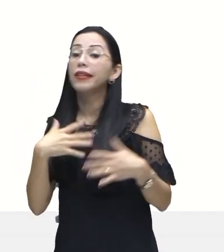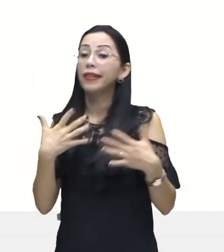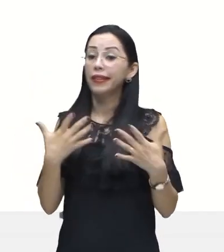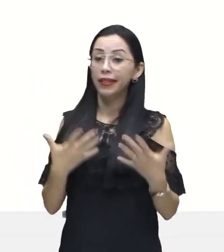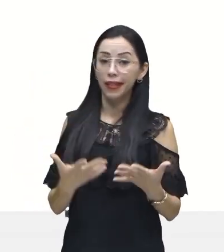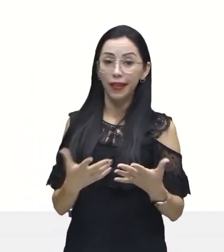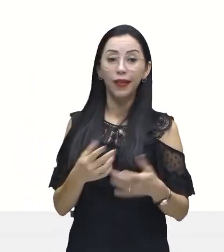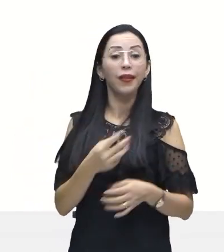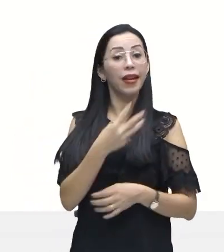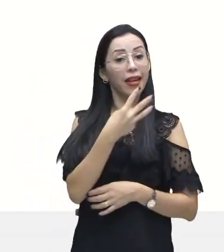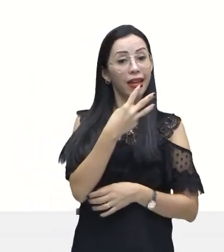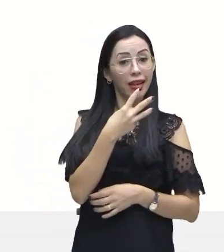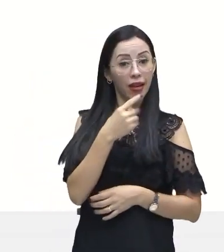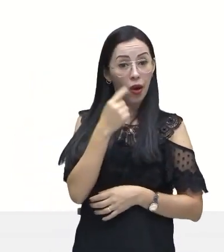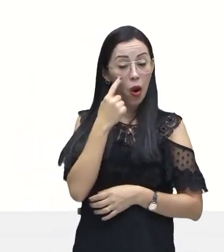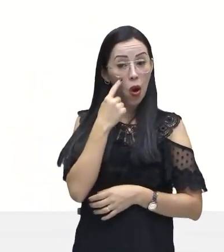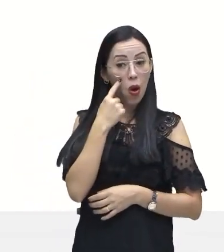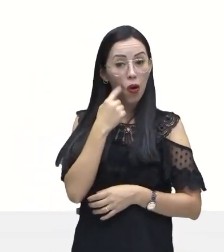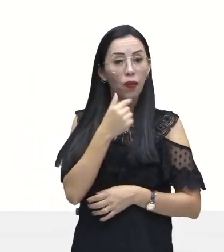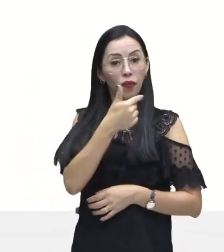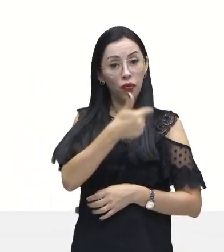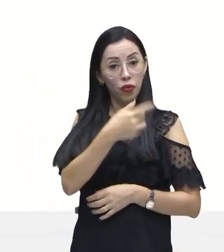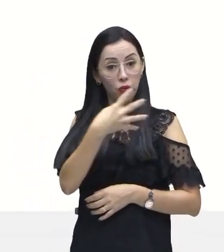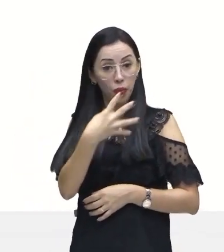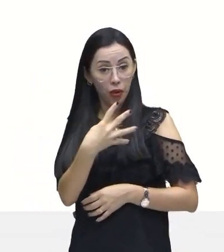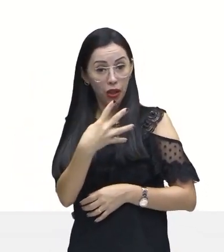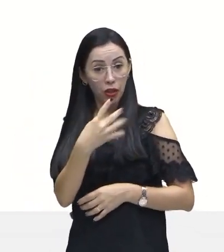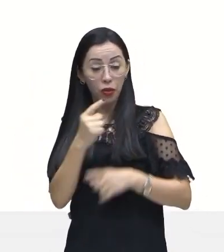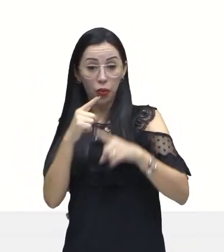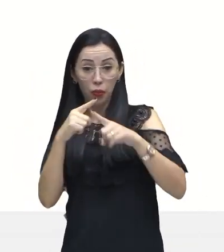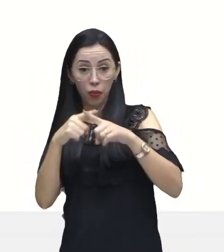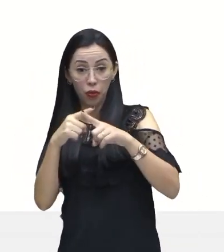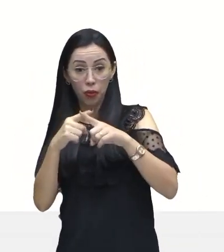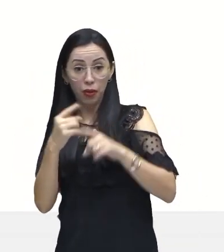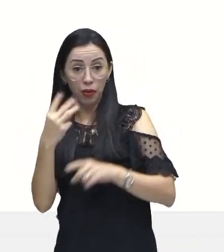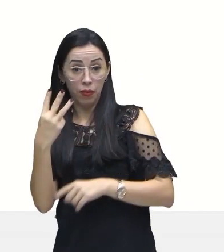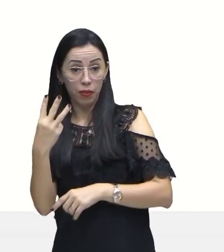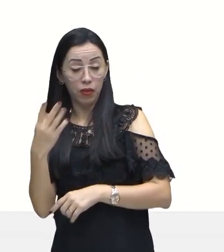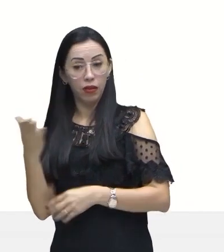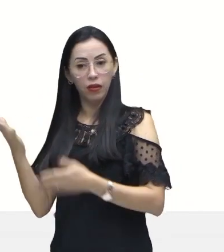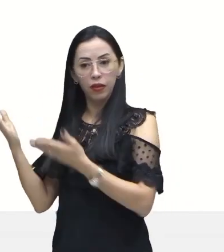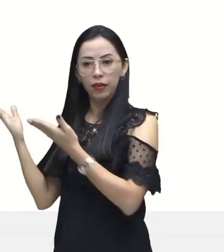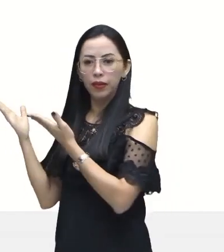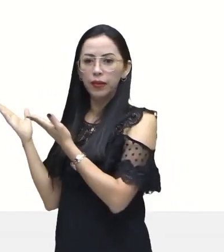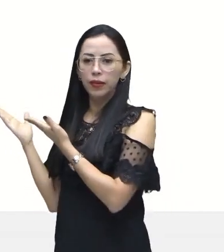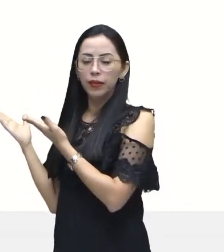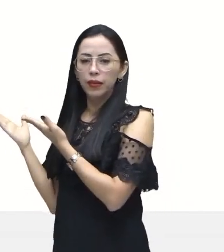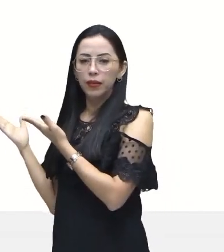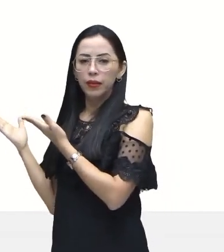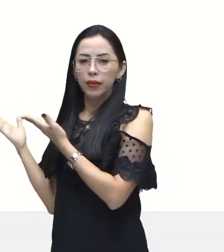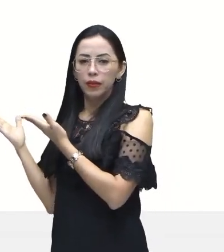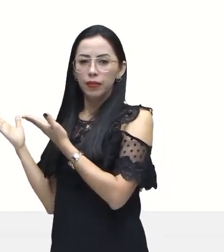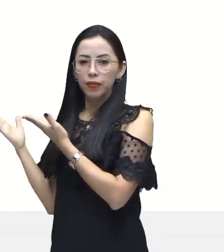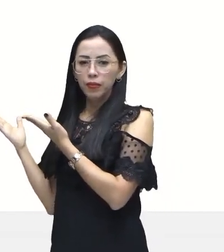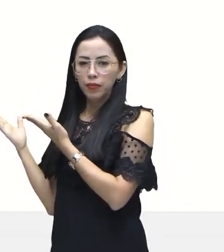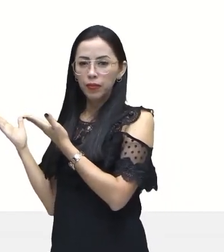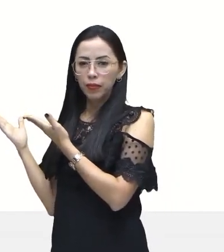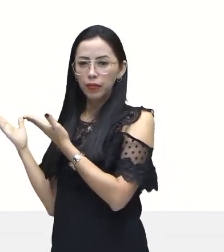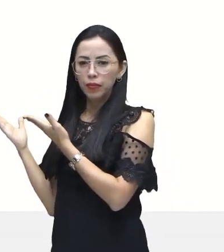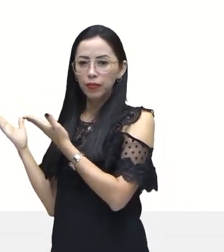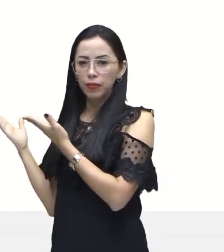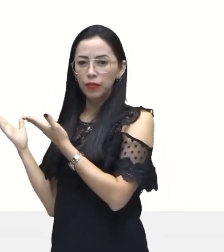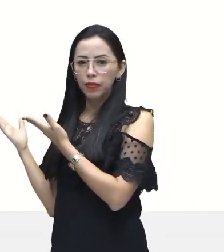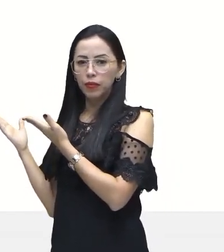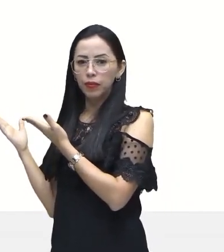24. Então, eu vou pegar 24 e multiplicar por 3. 3 vezes 4,